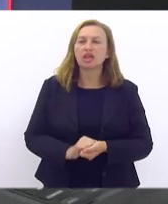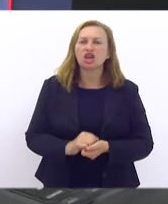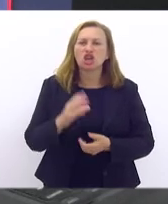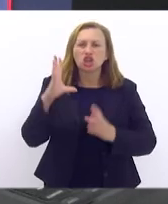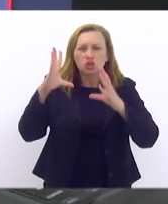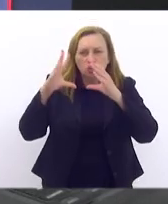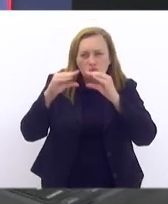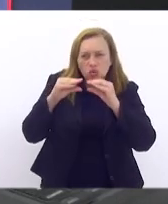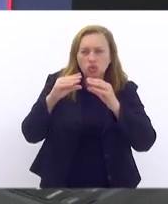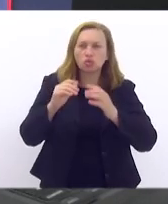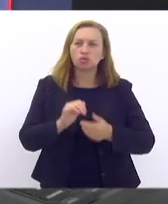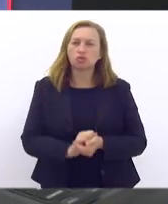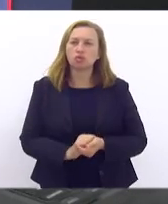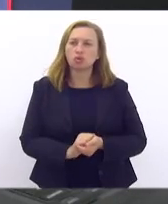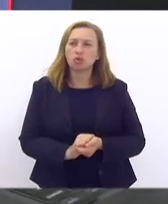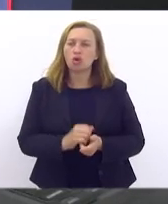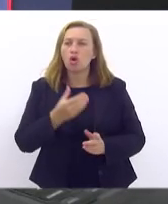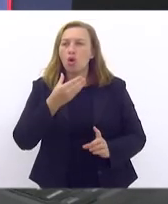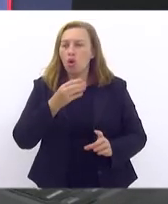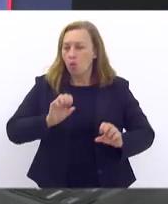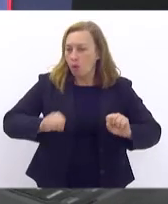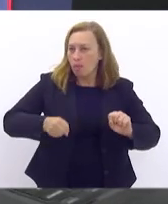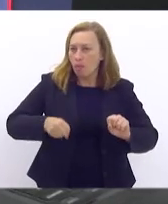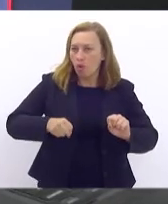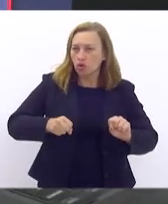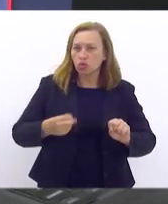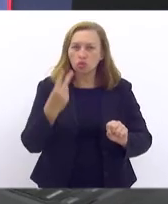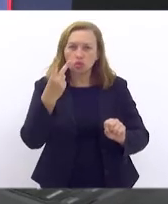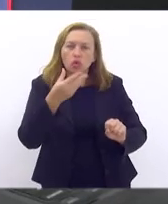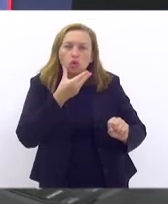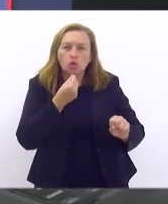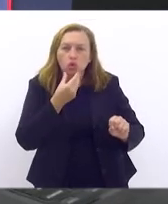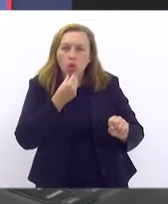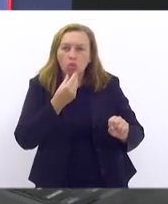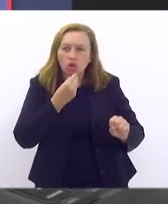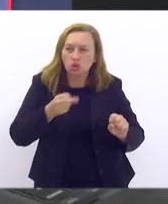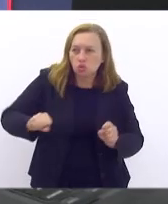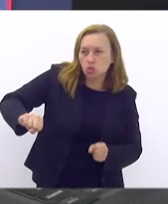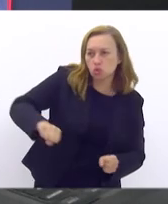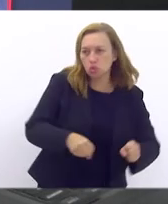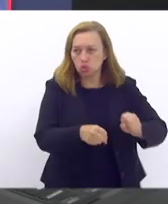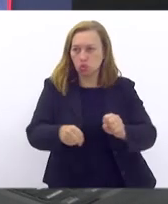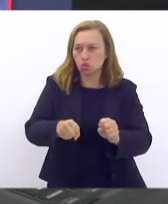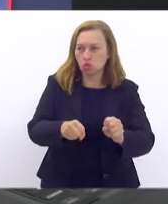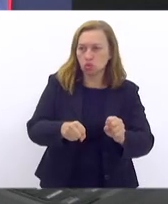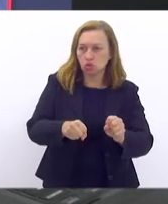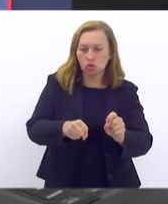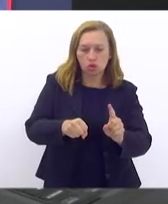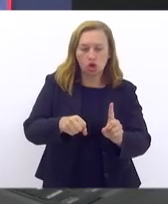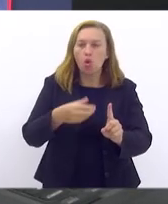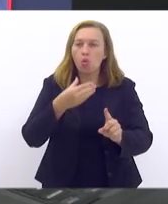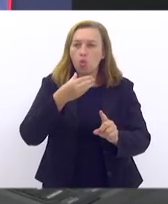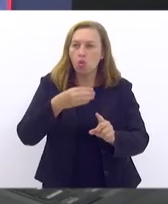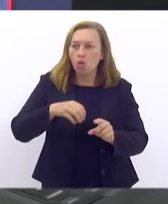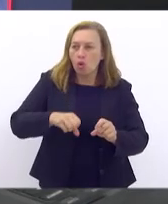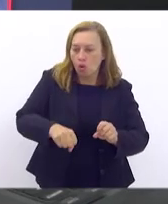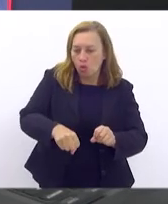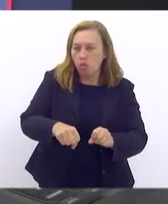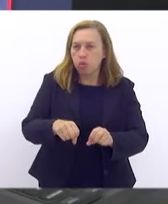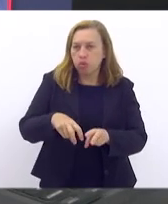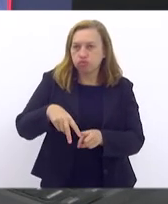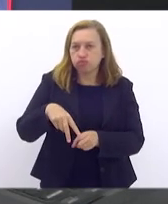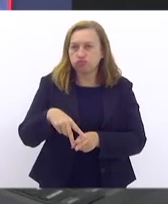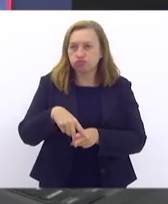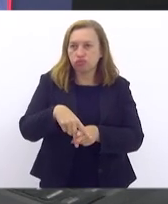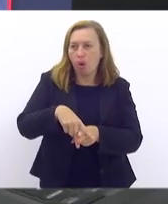foi abordada por uma moto com dois homens. Que o garupa desce da moto e, com